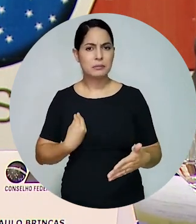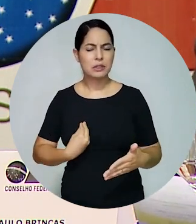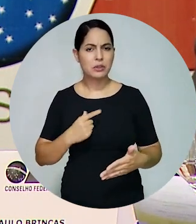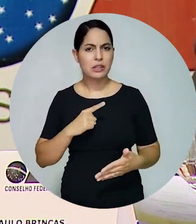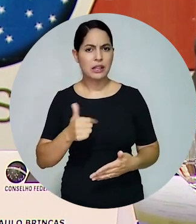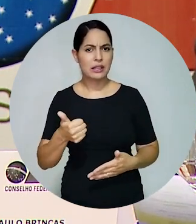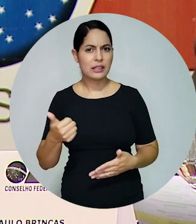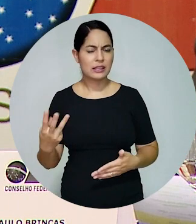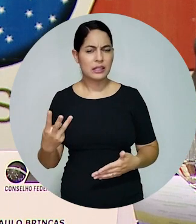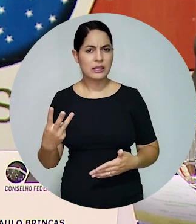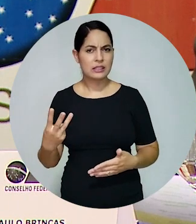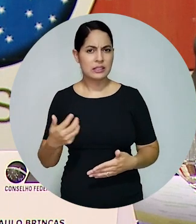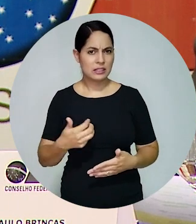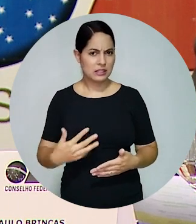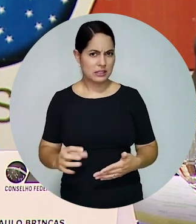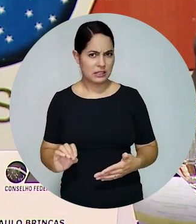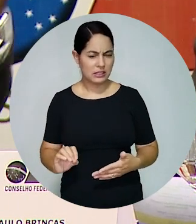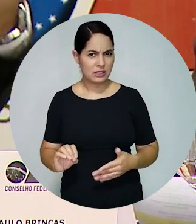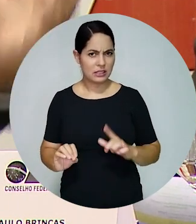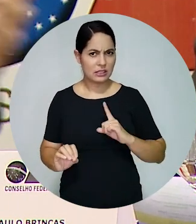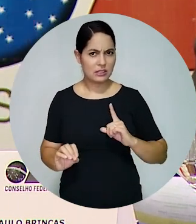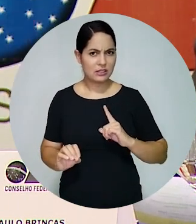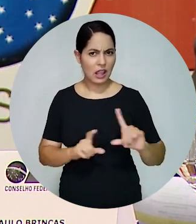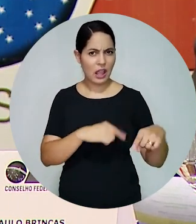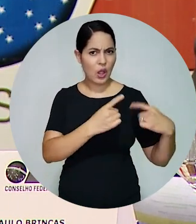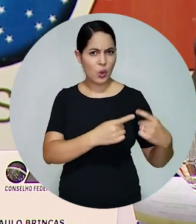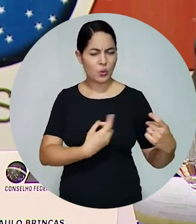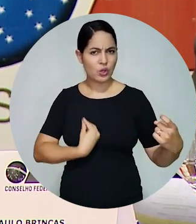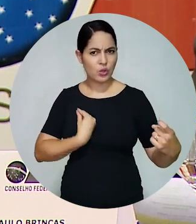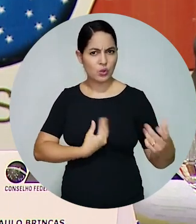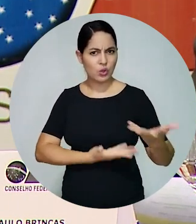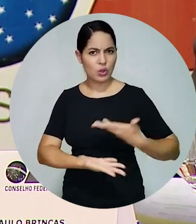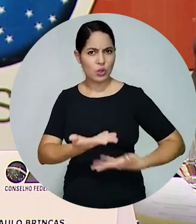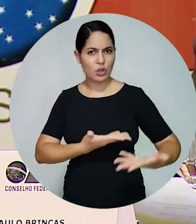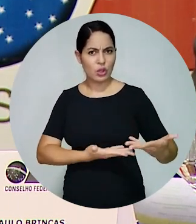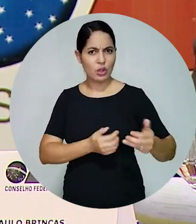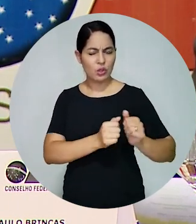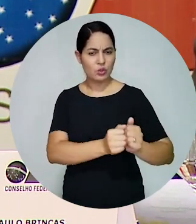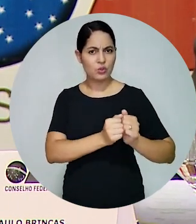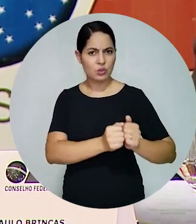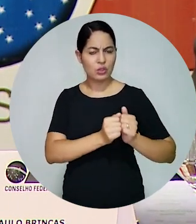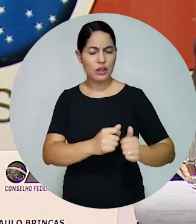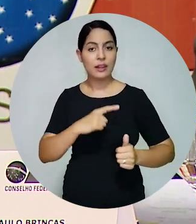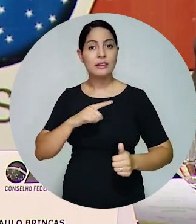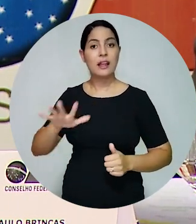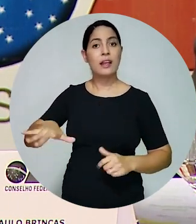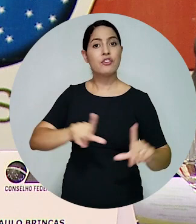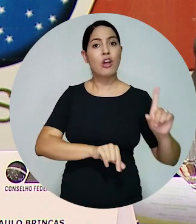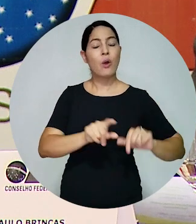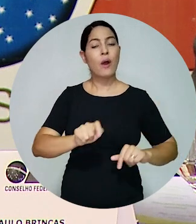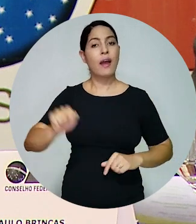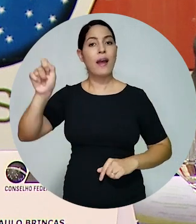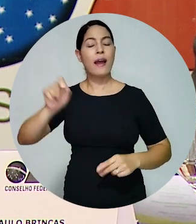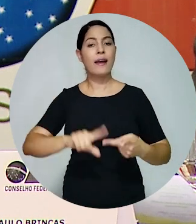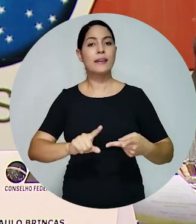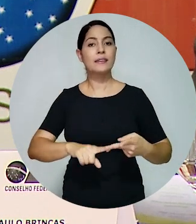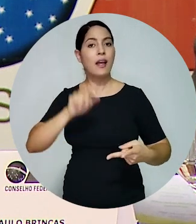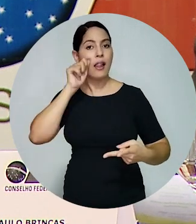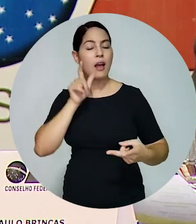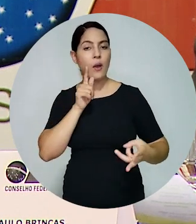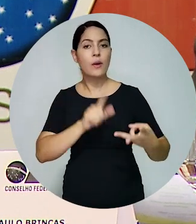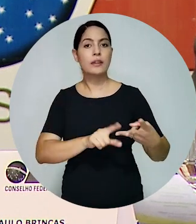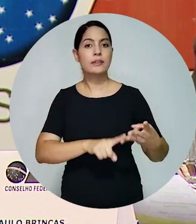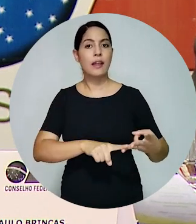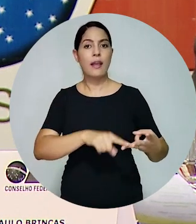as vice-presidentes que quiserem participar, 13h30, depois o Brincas vai comandar o restante da reunião, uma reunião com as seccionais